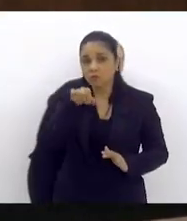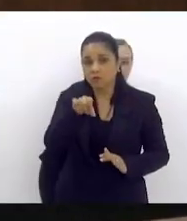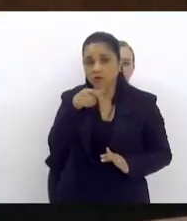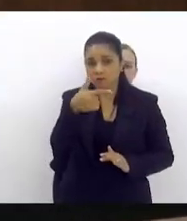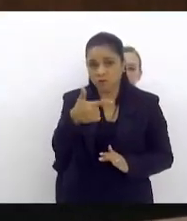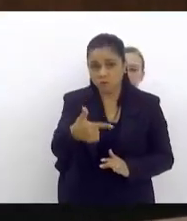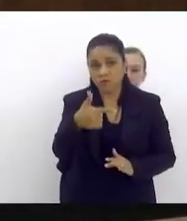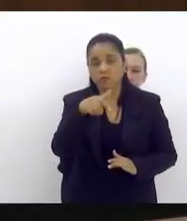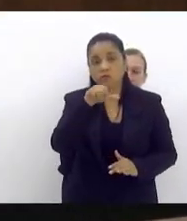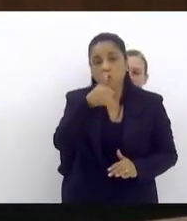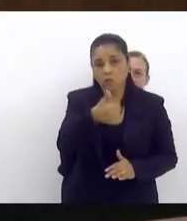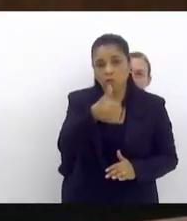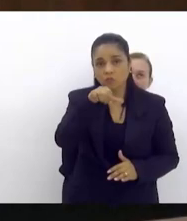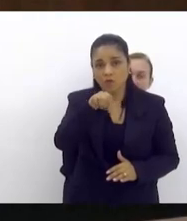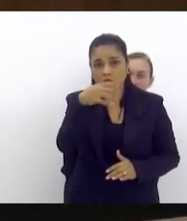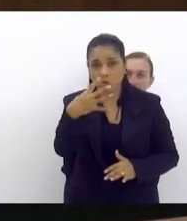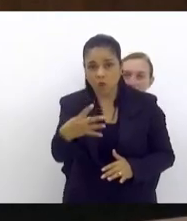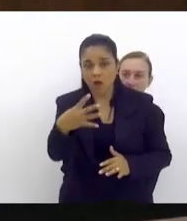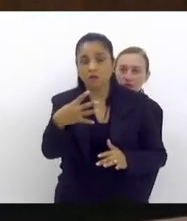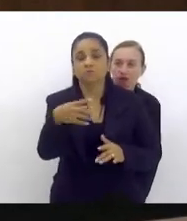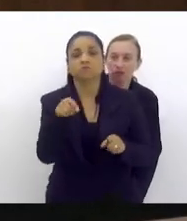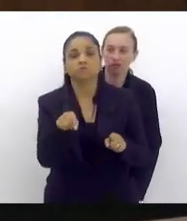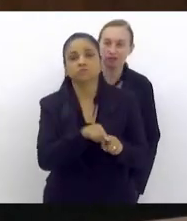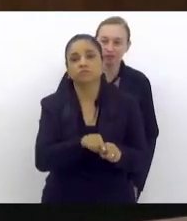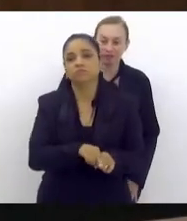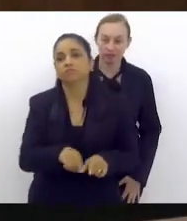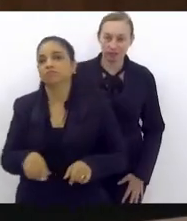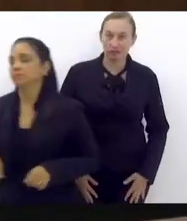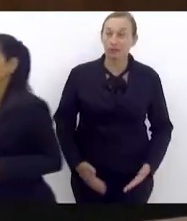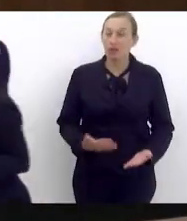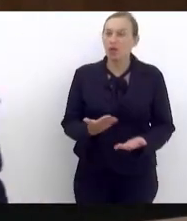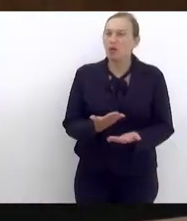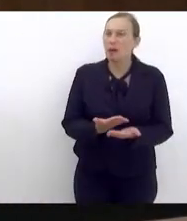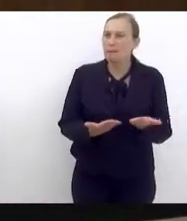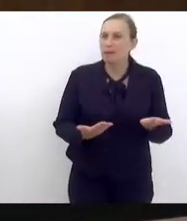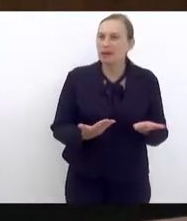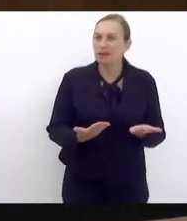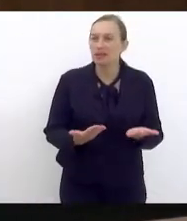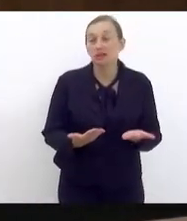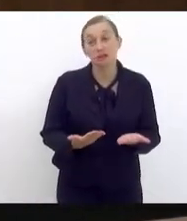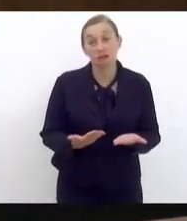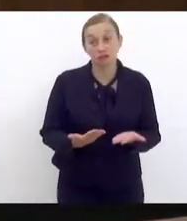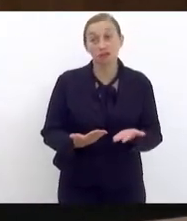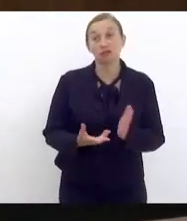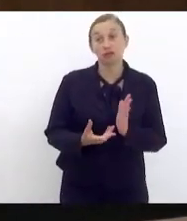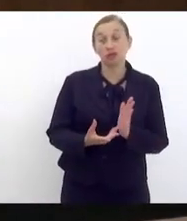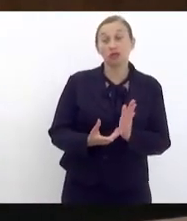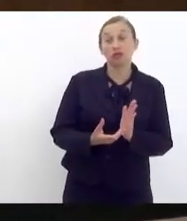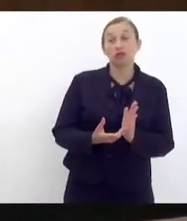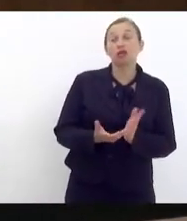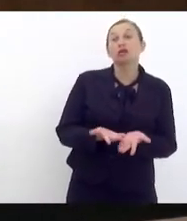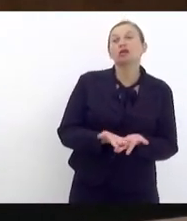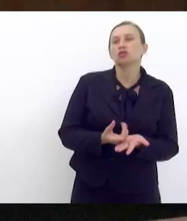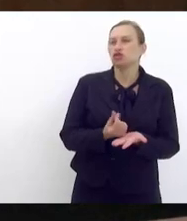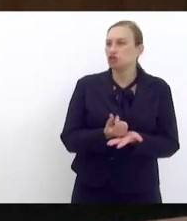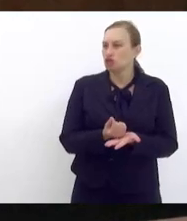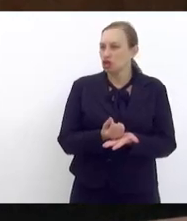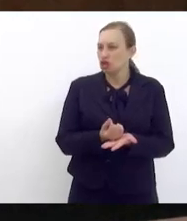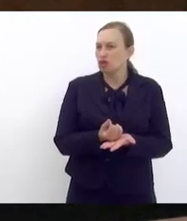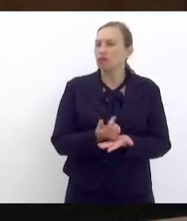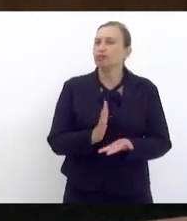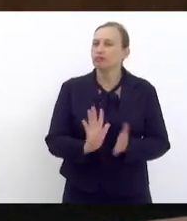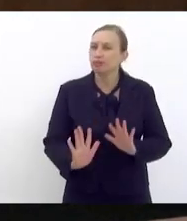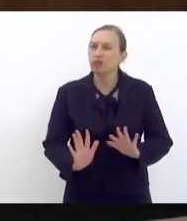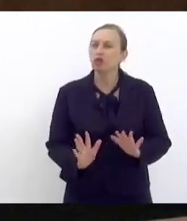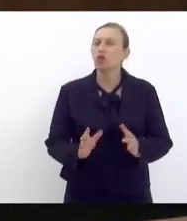alterou depois, impondo ao governo do estado uma perda significativa de receita. Então, por conta disso, se faz necessário que o